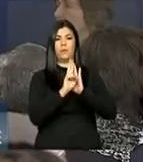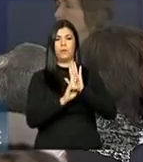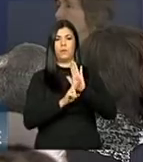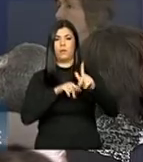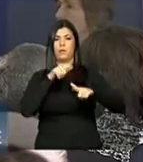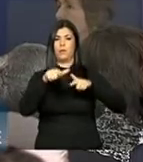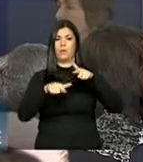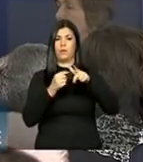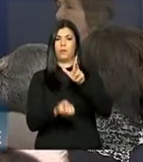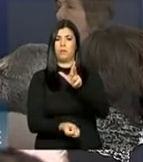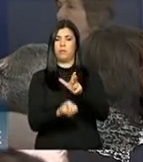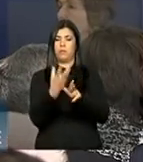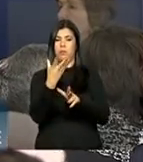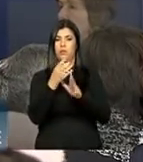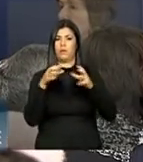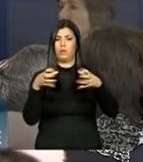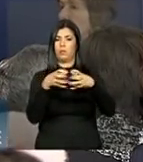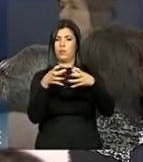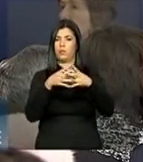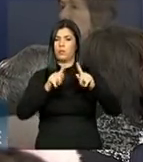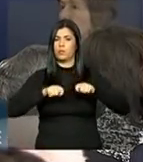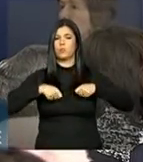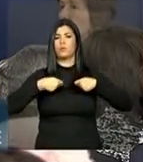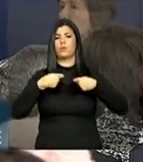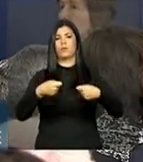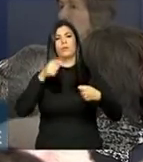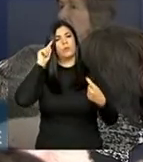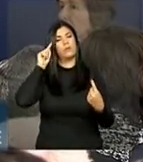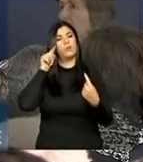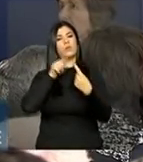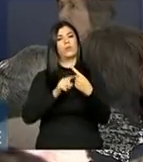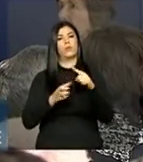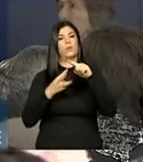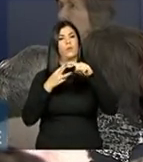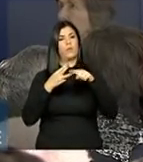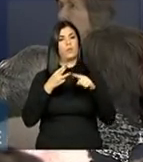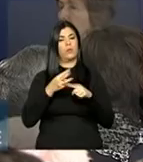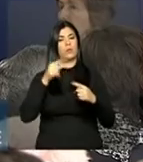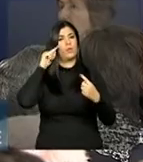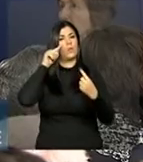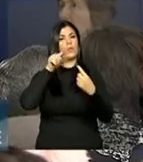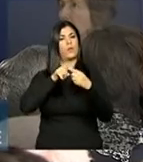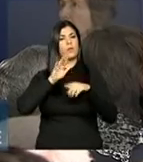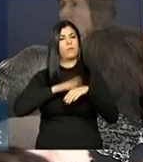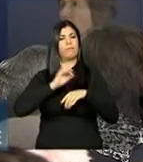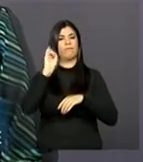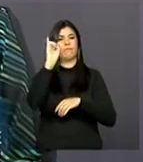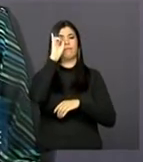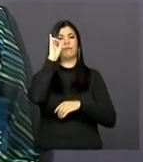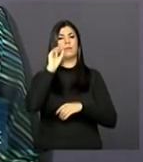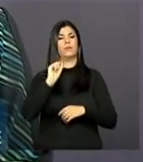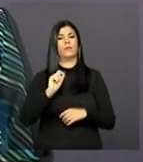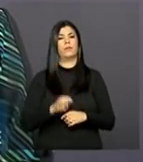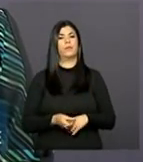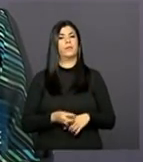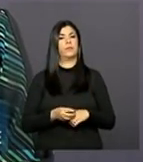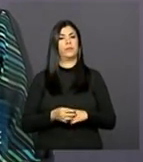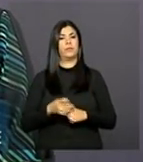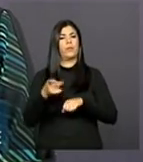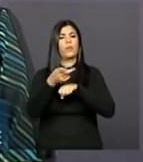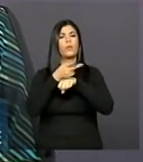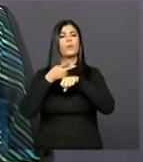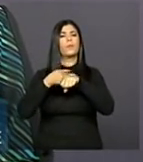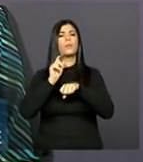comissão resultam do seu esforço para atingir seus três objetivos mais importantes a procura da